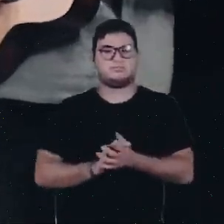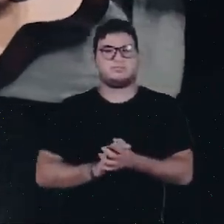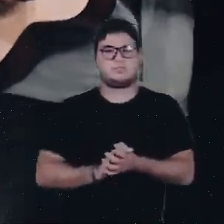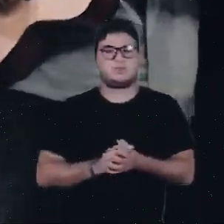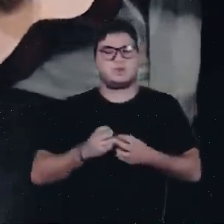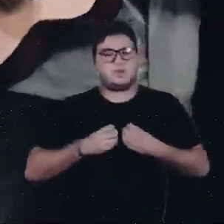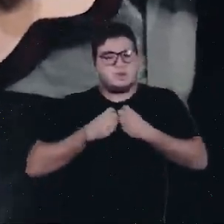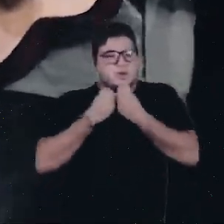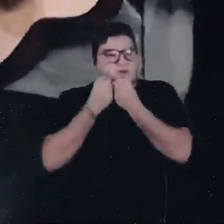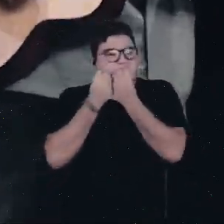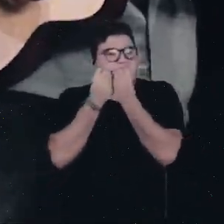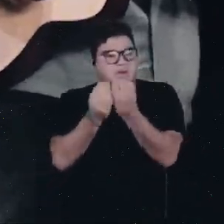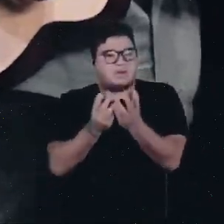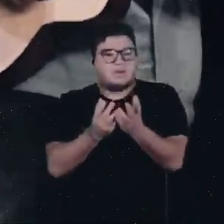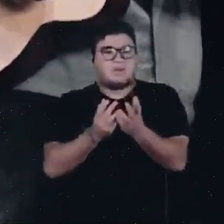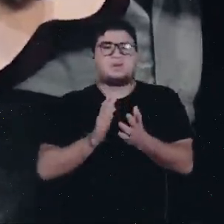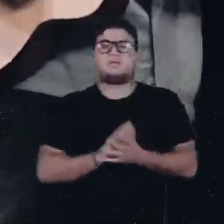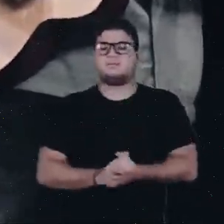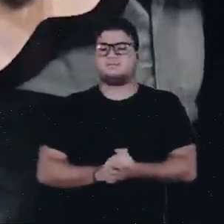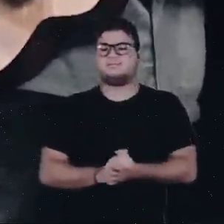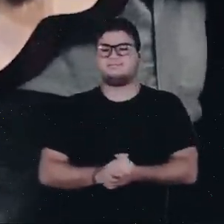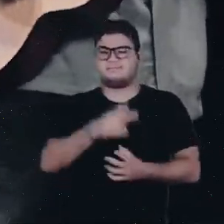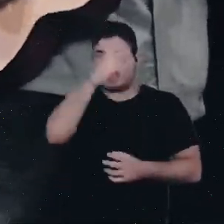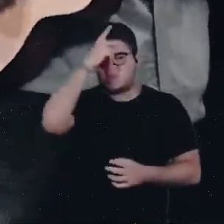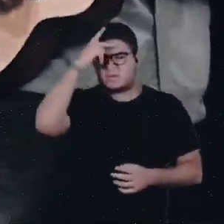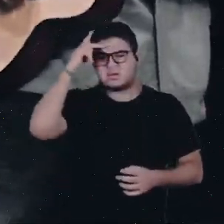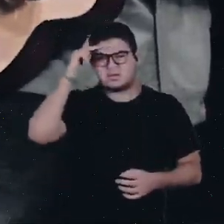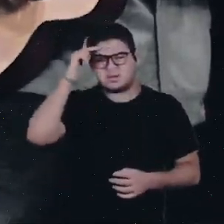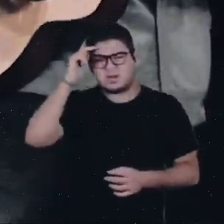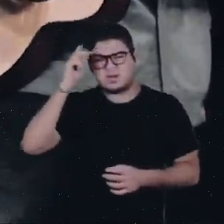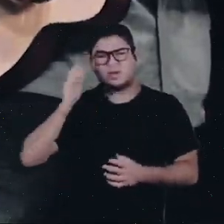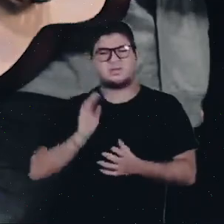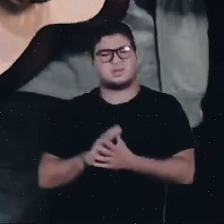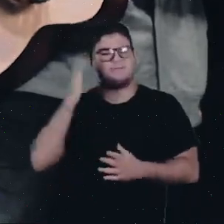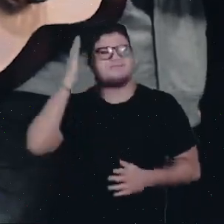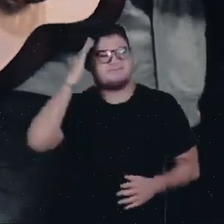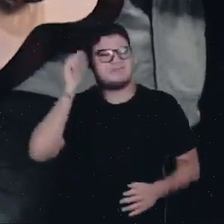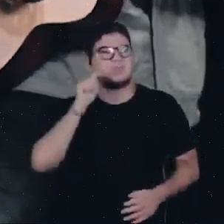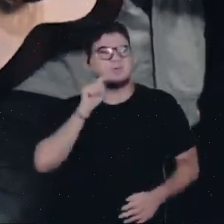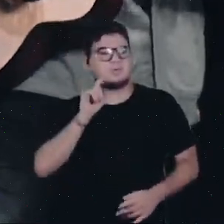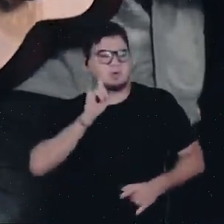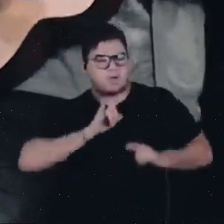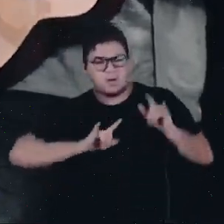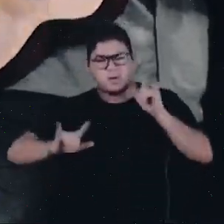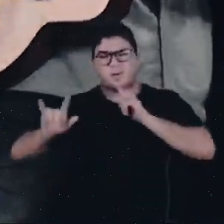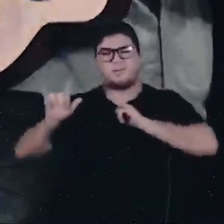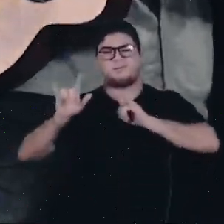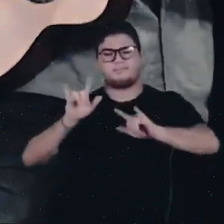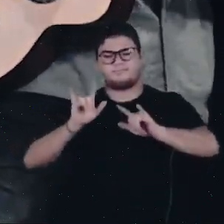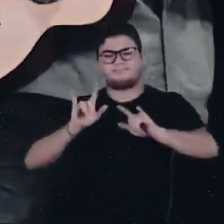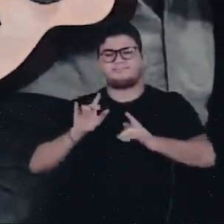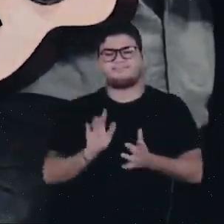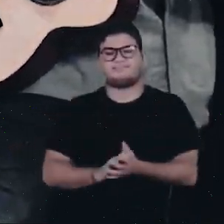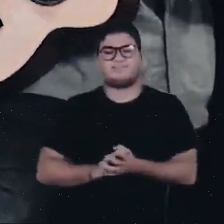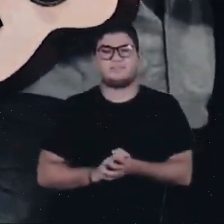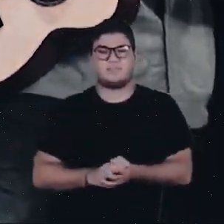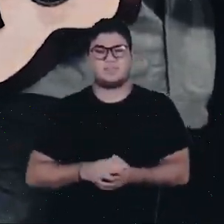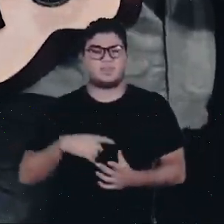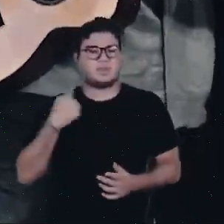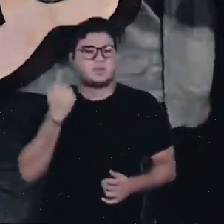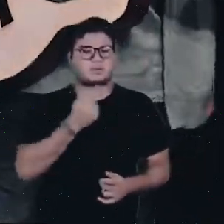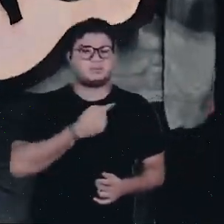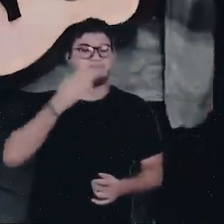se doando. Mas deixando essas pessoas saberem o quanto elas são amadas. Mas a forma que eu mais acho